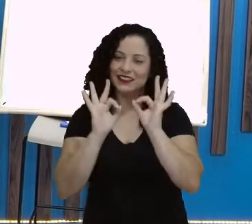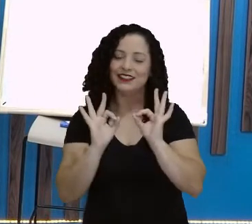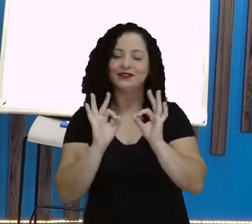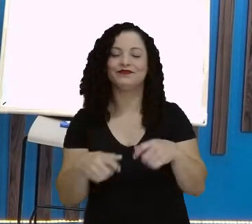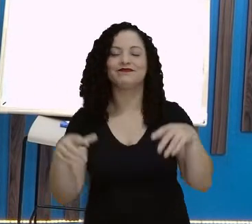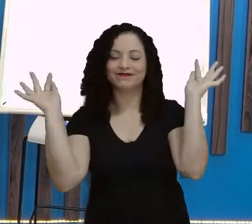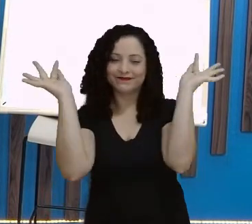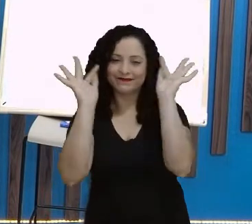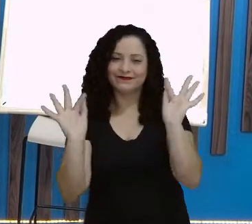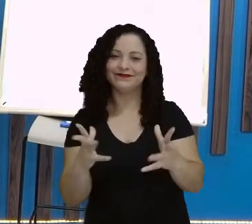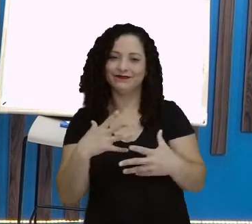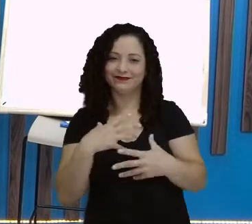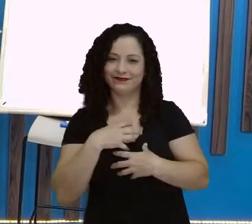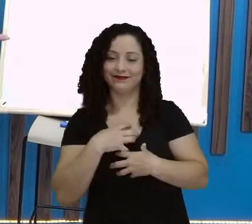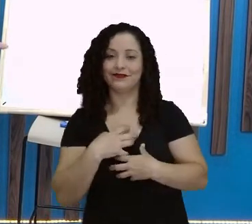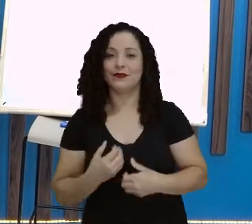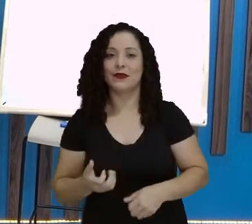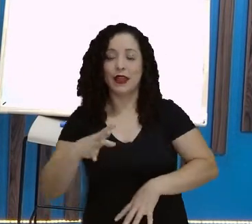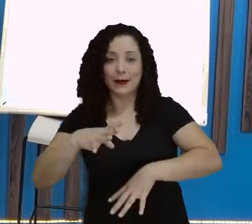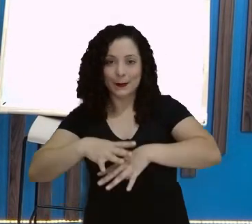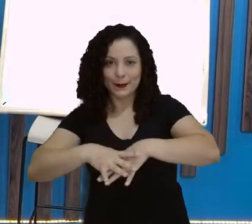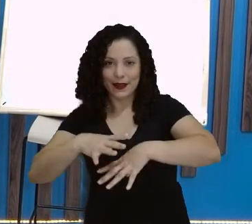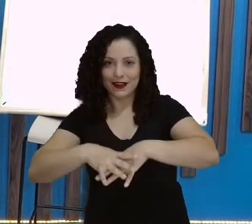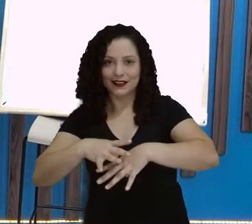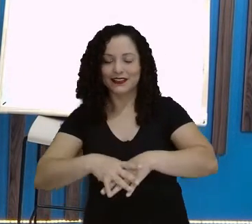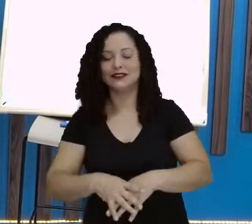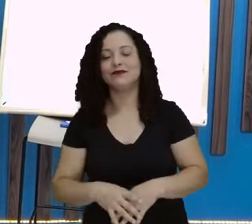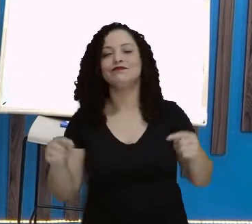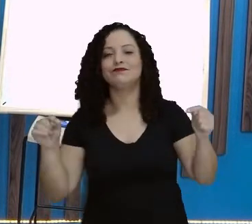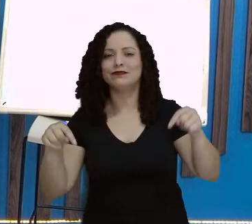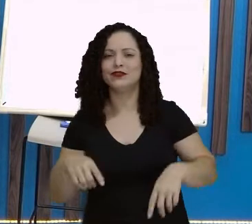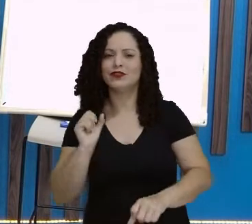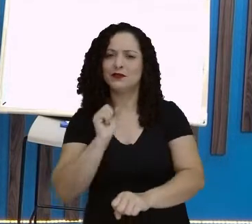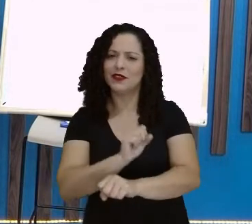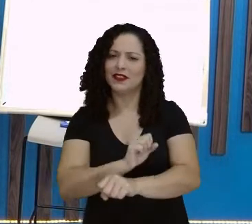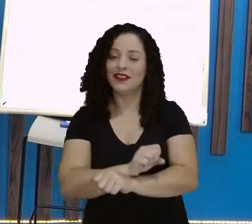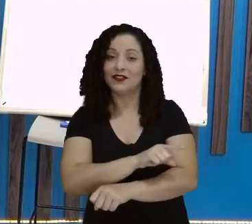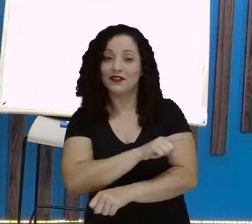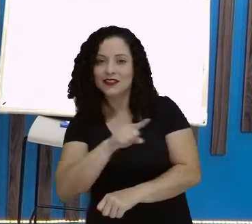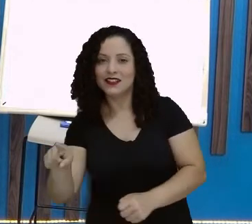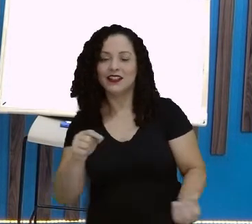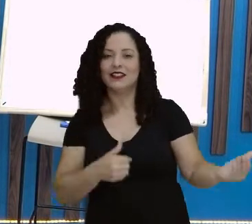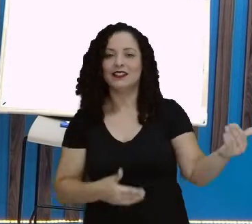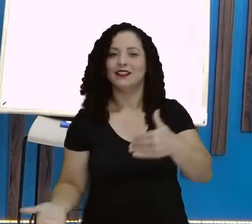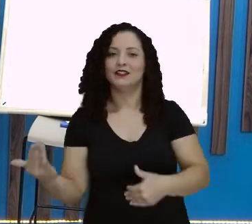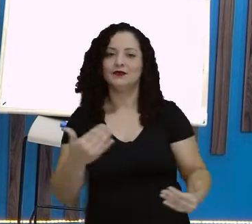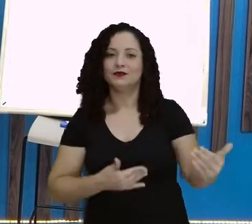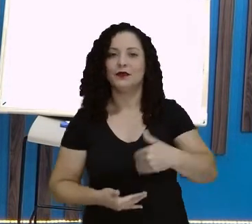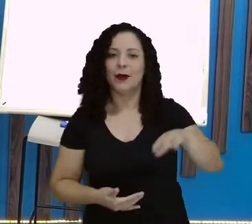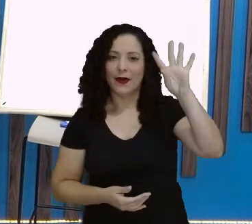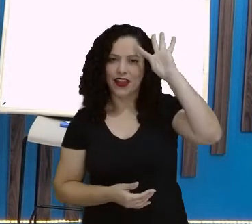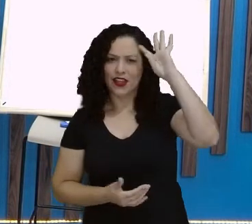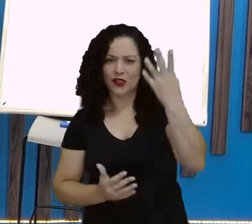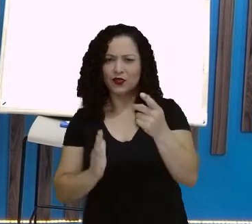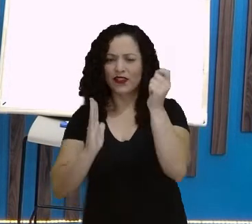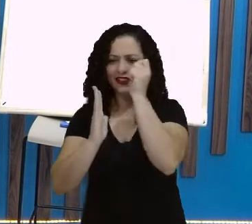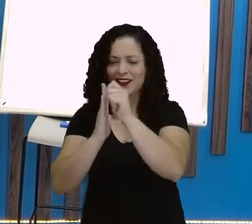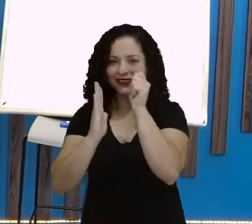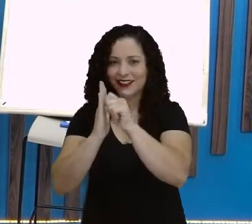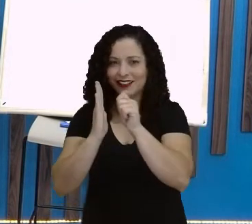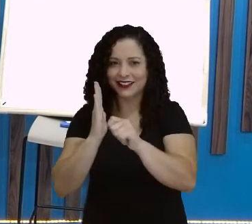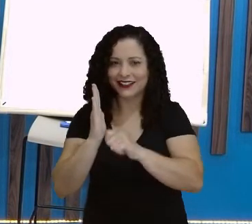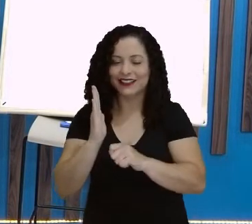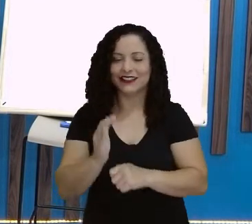aula de matemática a gente conta sempre com a participação de vocês, para estar resolvendo aqui os probleminhas. E quem está lá